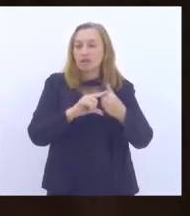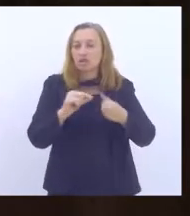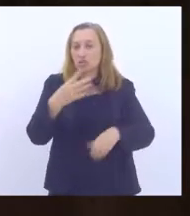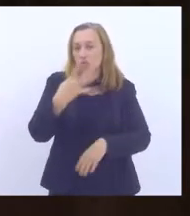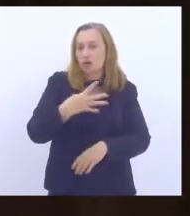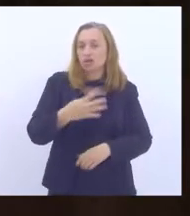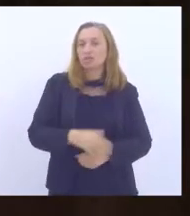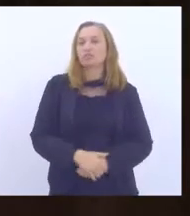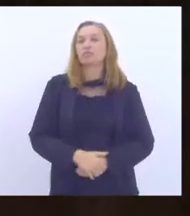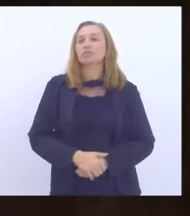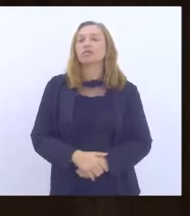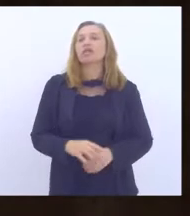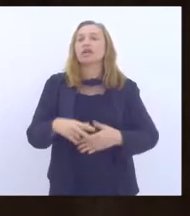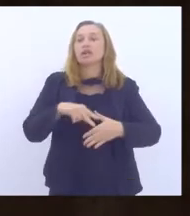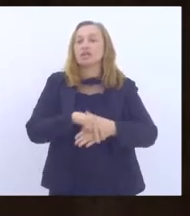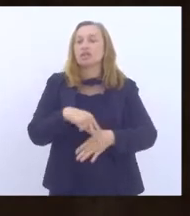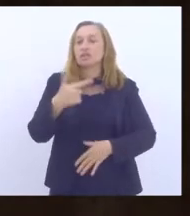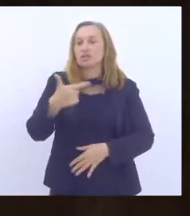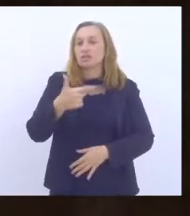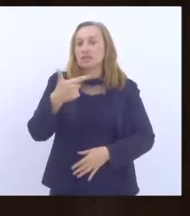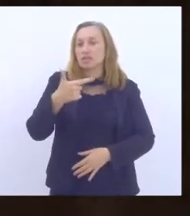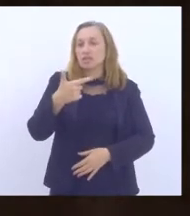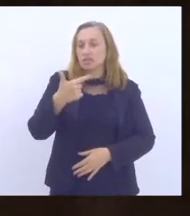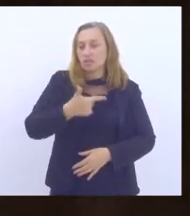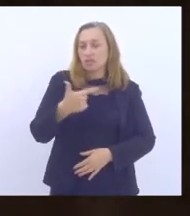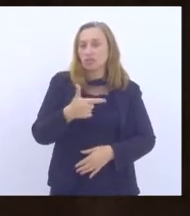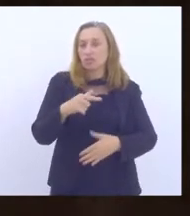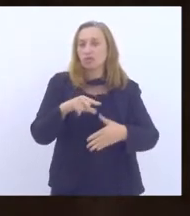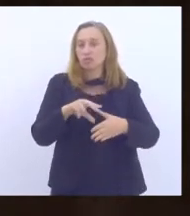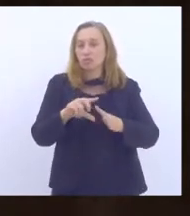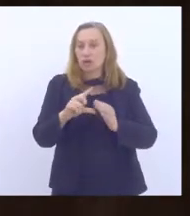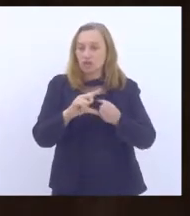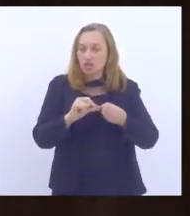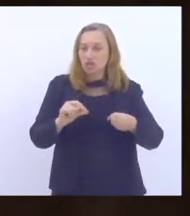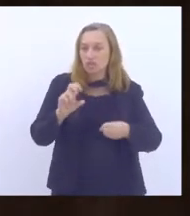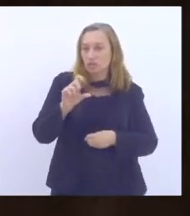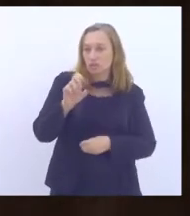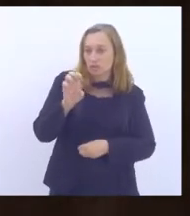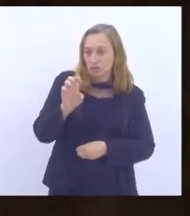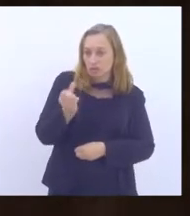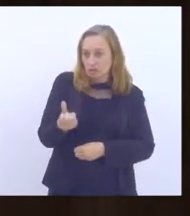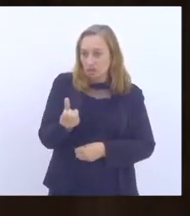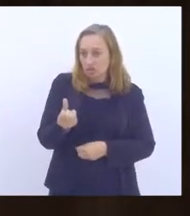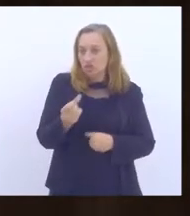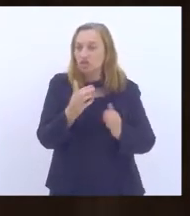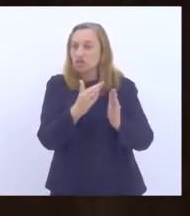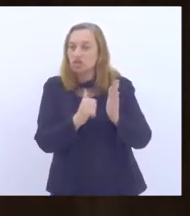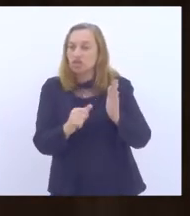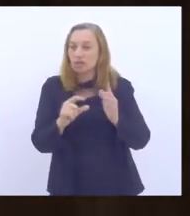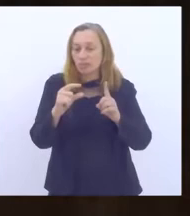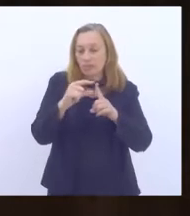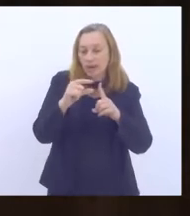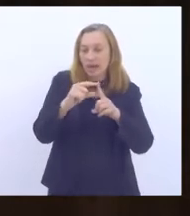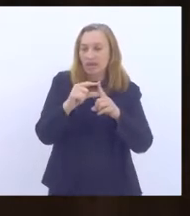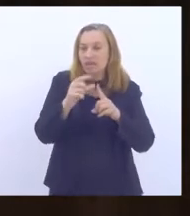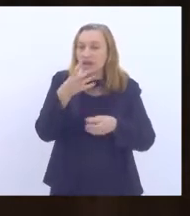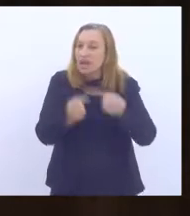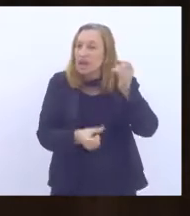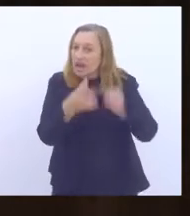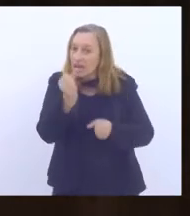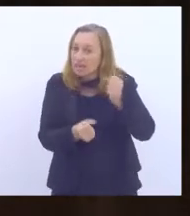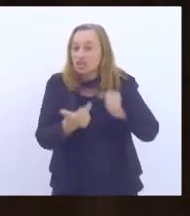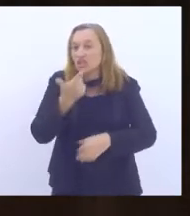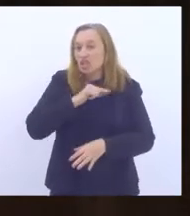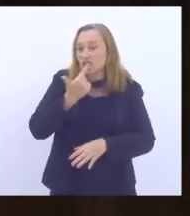e ao Sisu 2º do artigo 6º tirando a palavra leite e queijo e seus